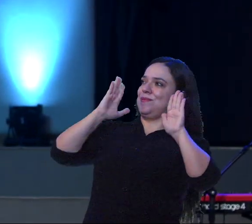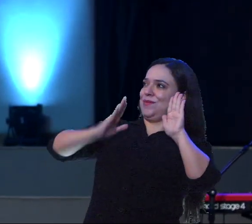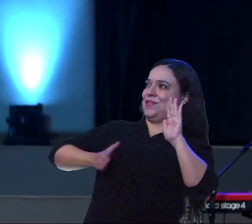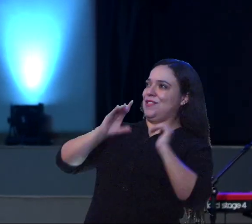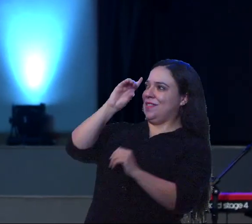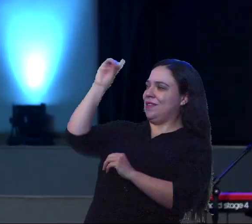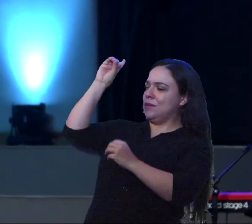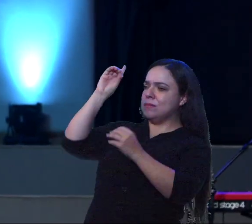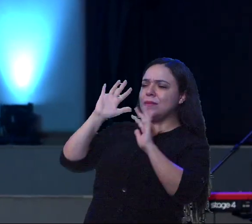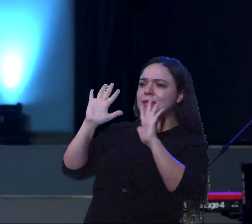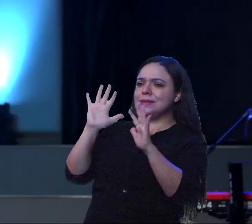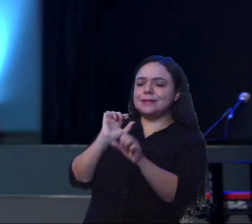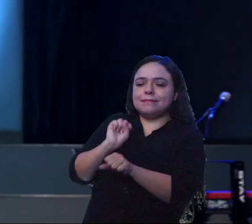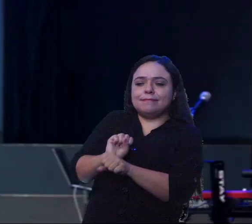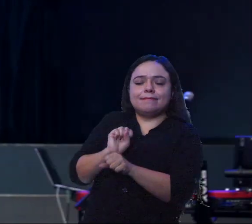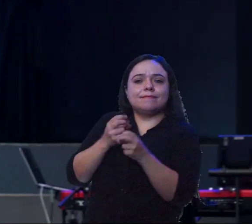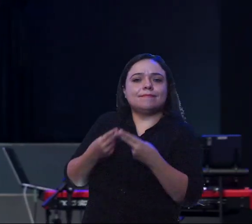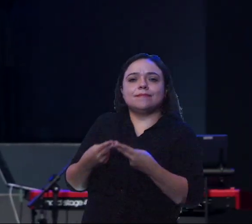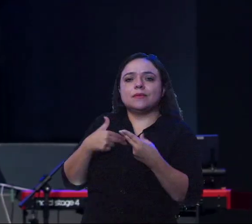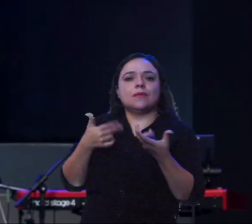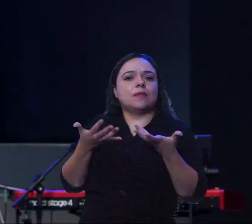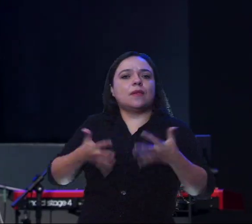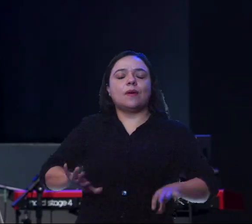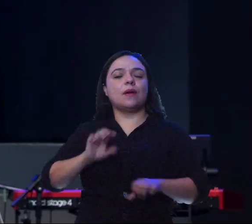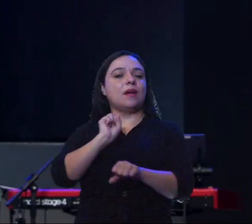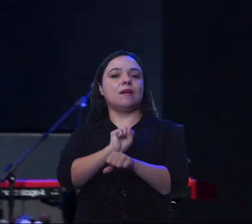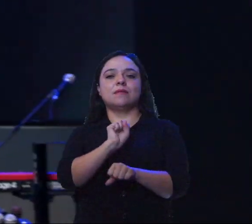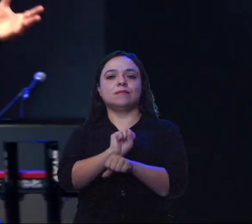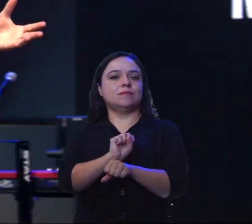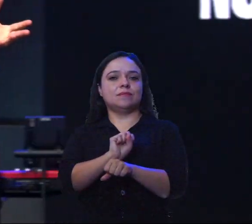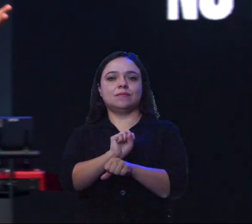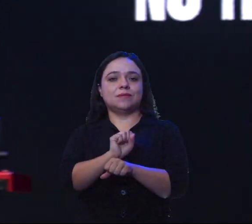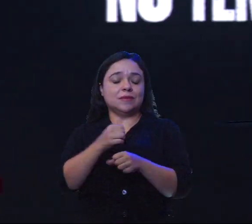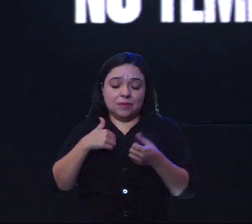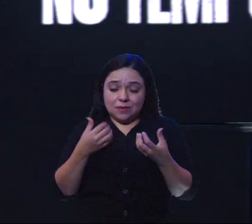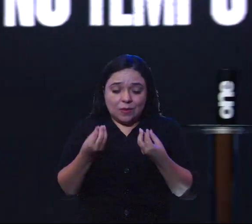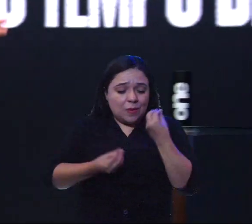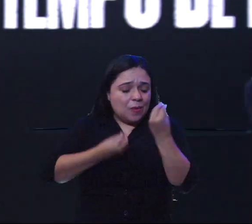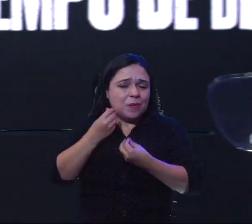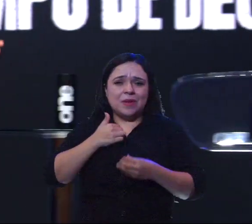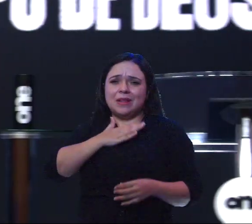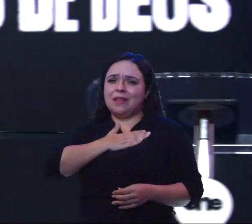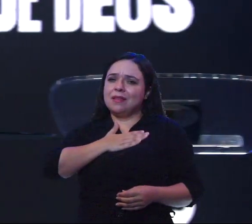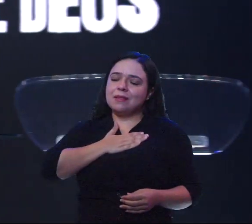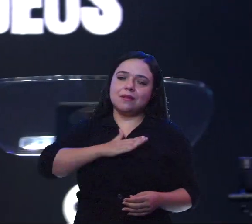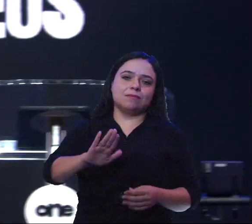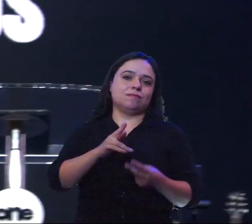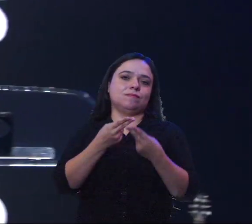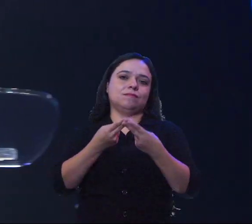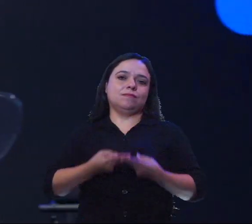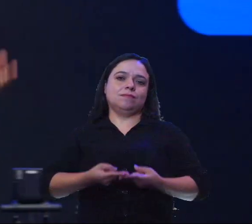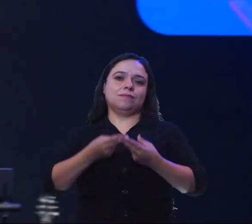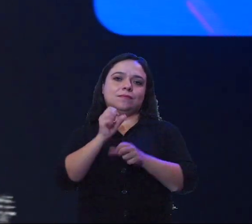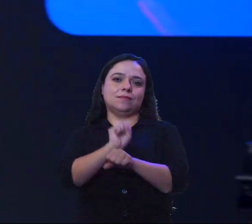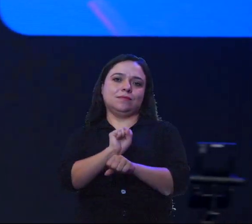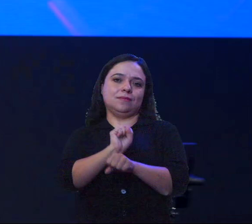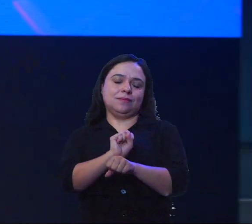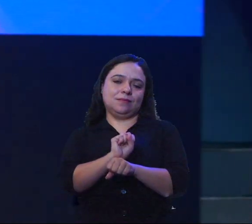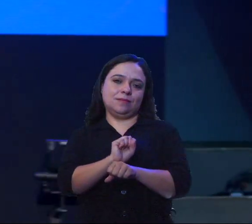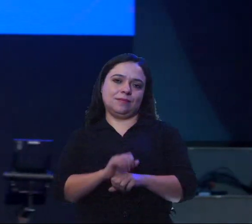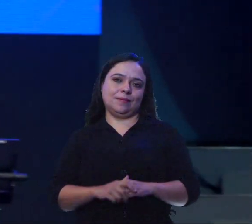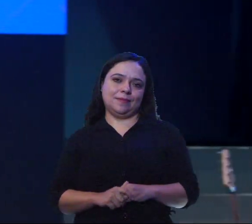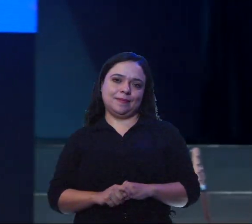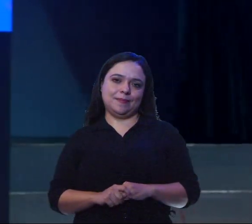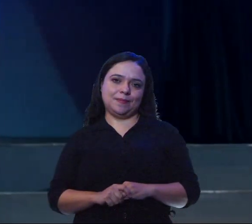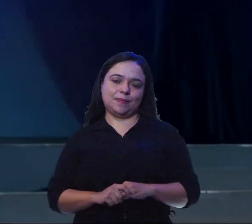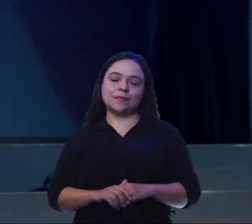vida, nós não queremos aguardar, nós não sabemos esperar, nós não gostamos disso. Por exemplo, quando